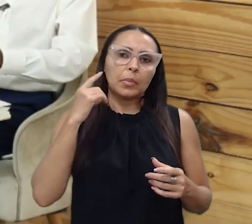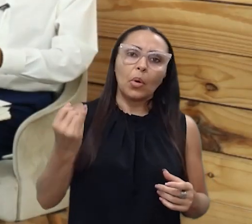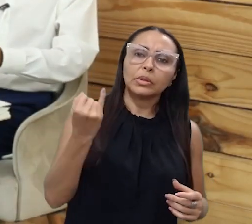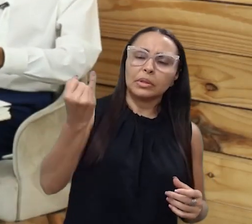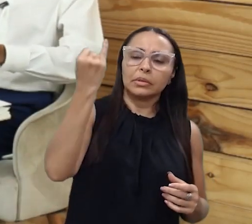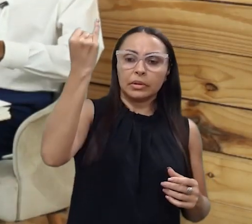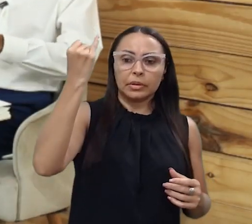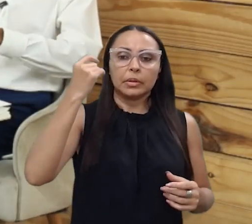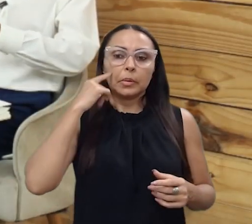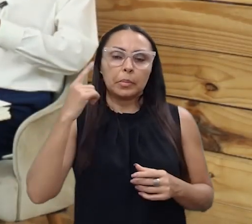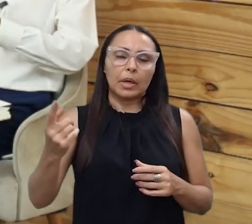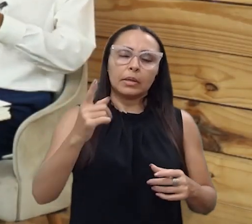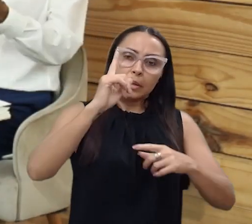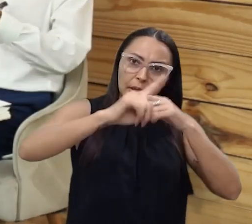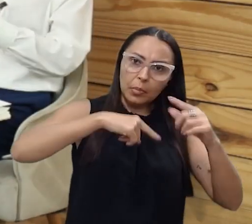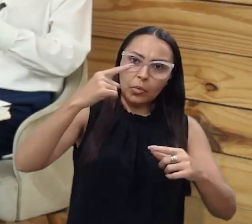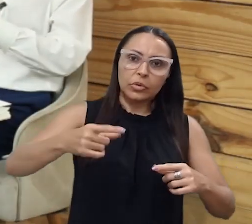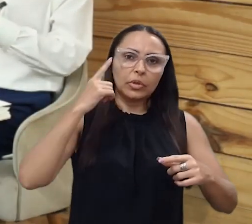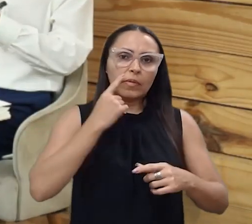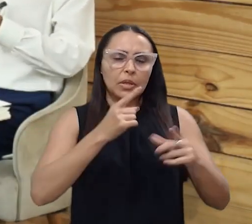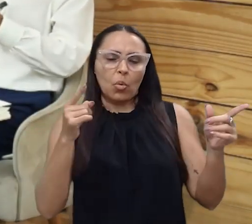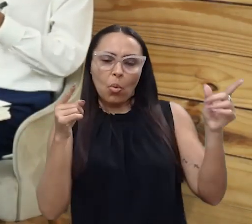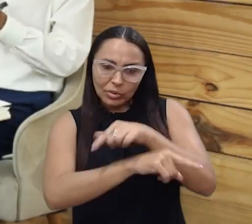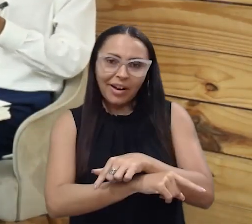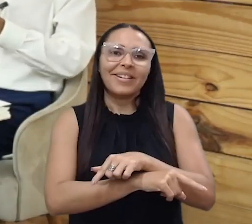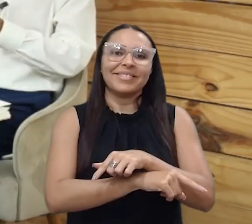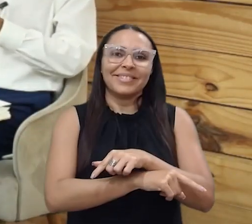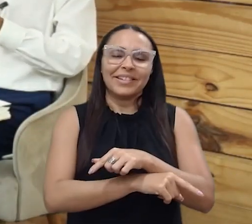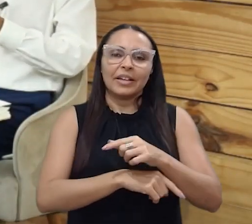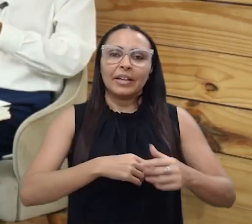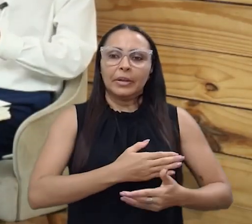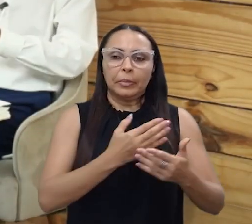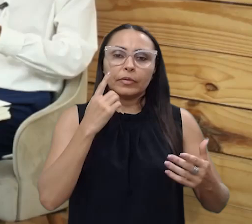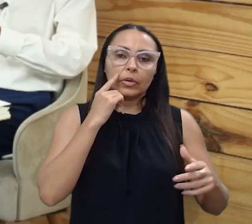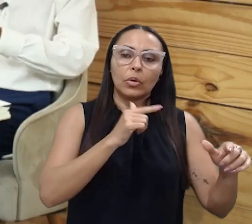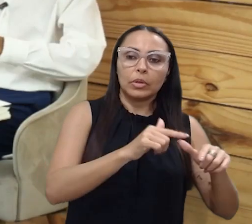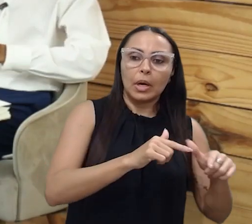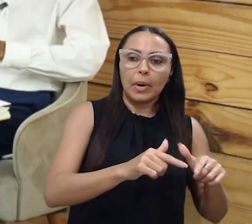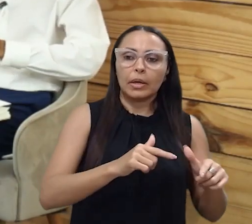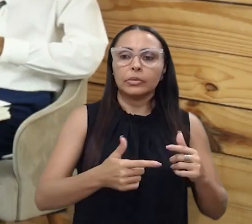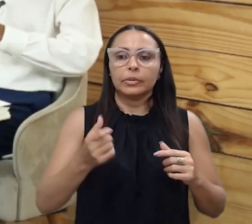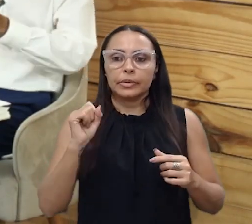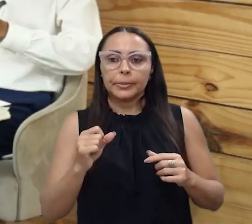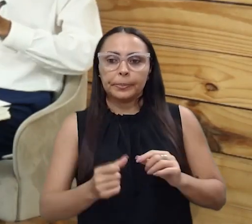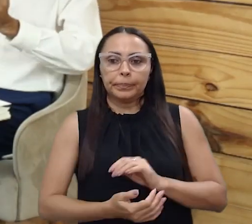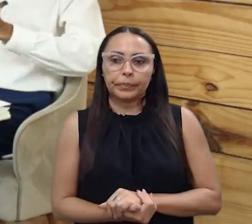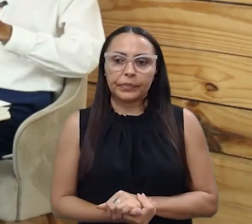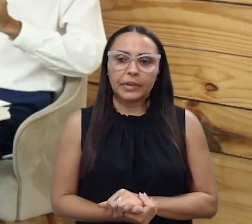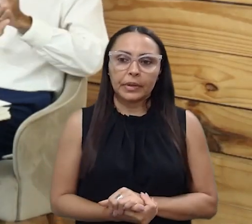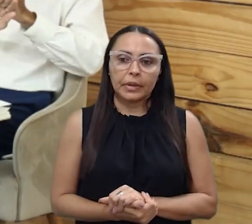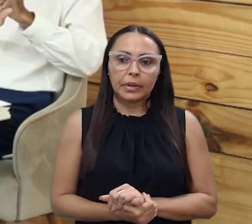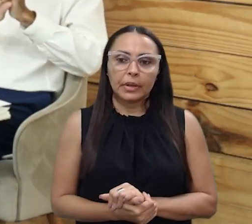importância daquilo ali, para depois a gente fazer um contraste, né? O trabalho de Aloysio não é um trabalho que muita gente